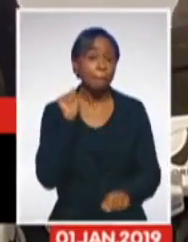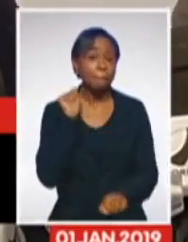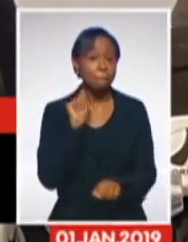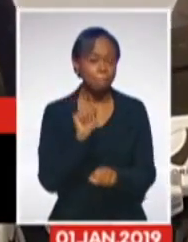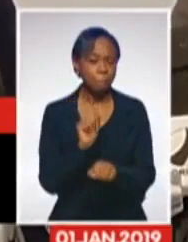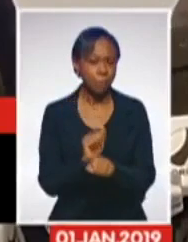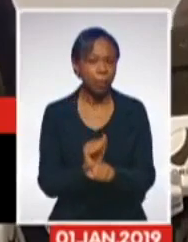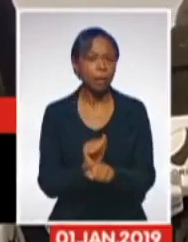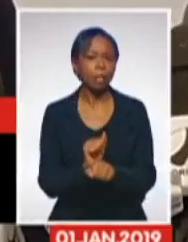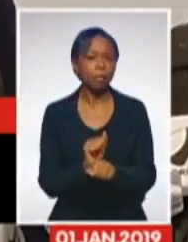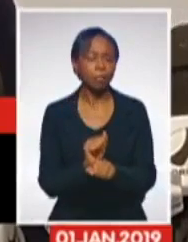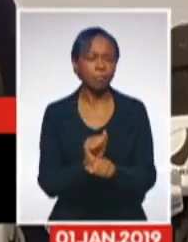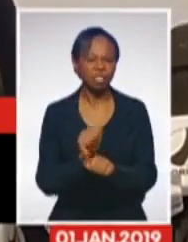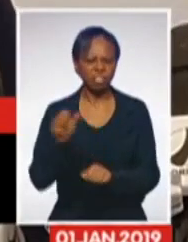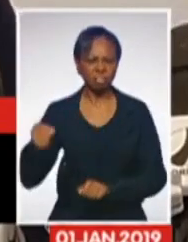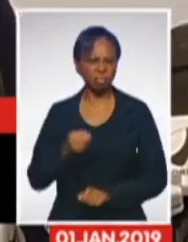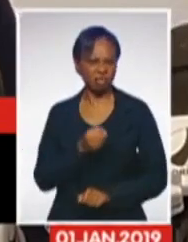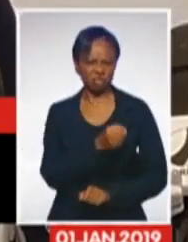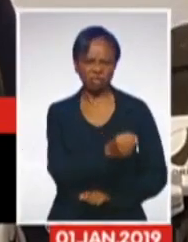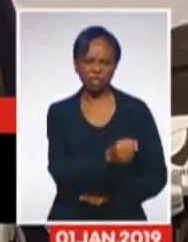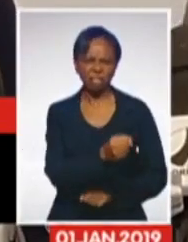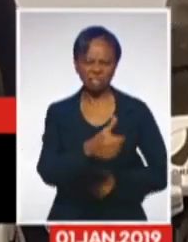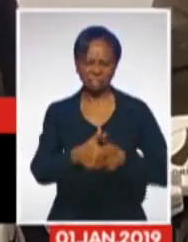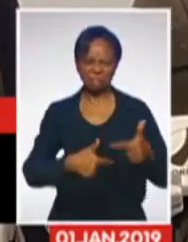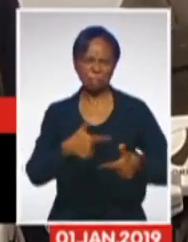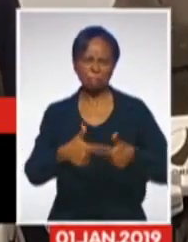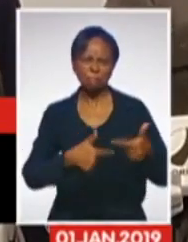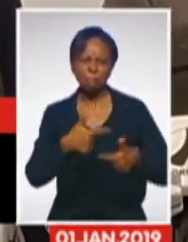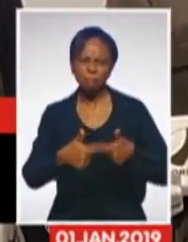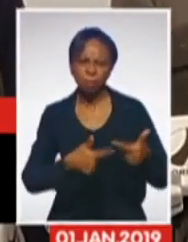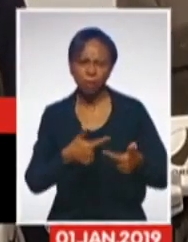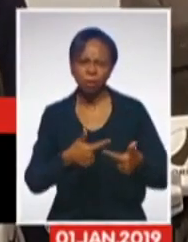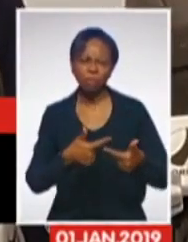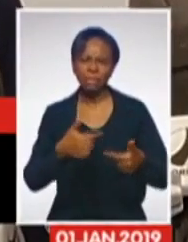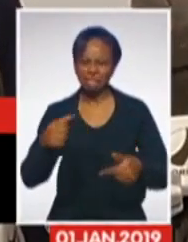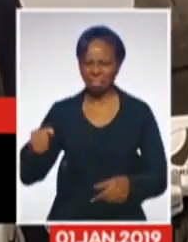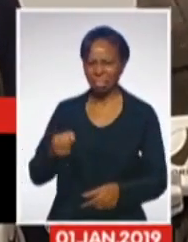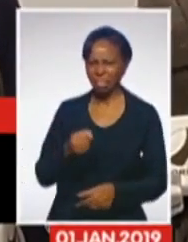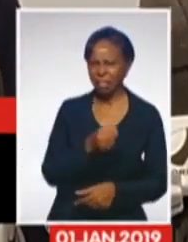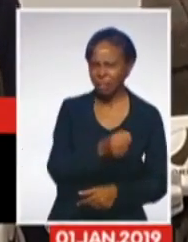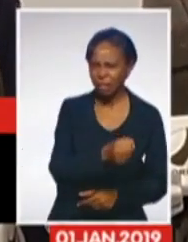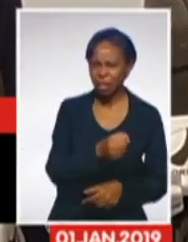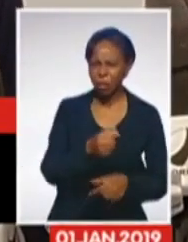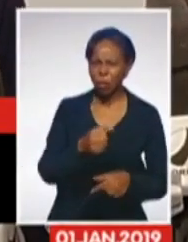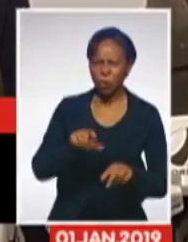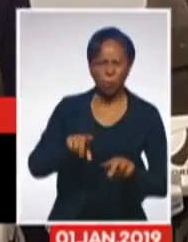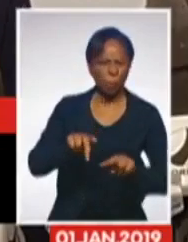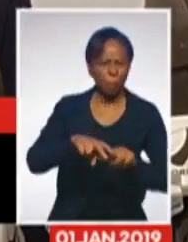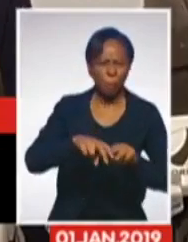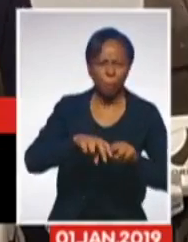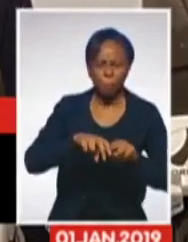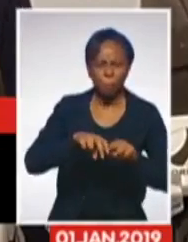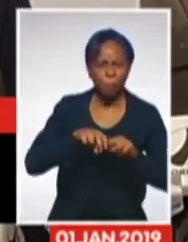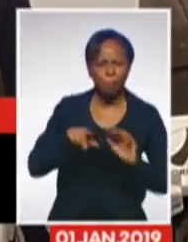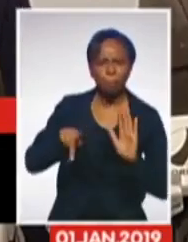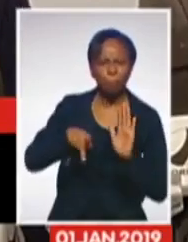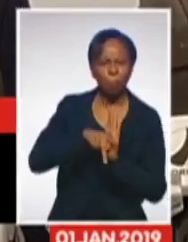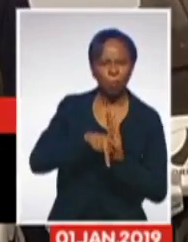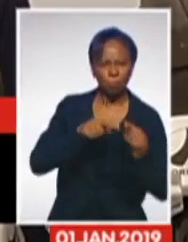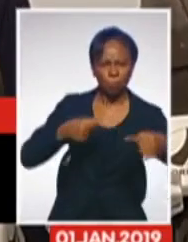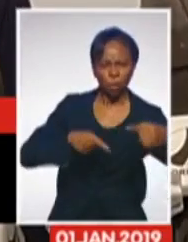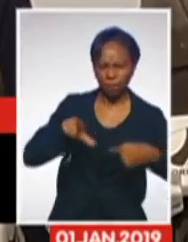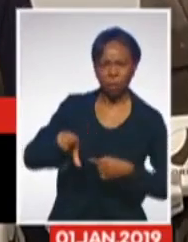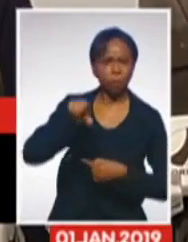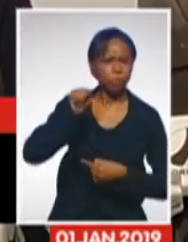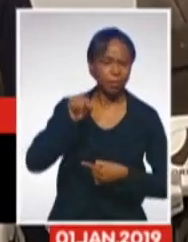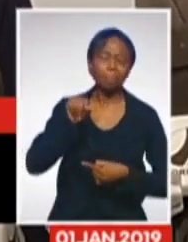cabide de empregos e cargos por indicação política. É extremamente necessário enxugar a